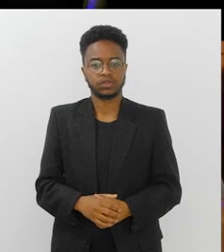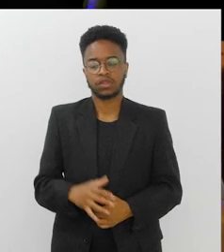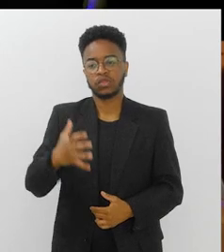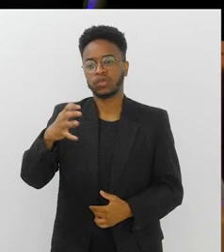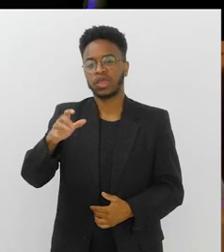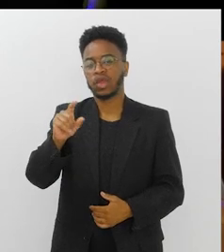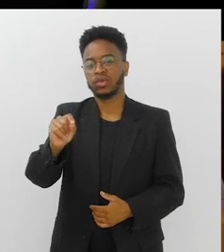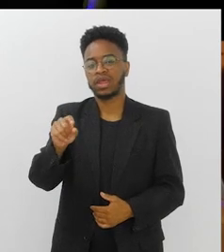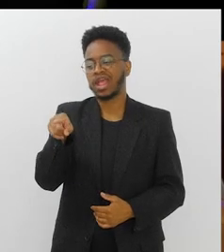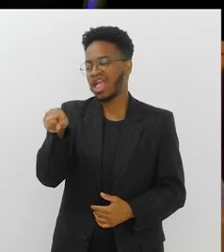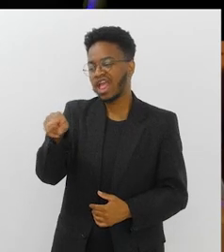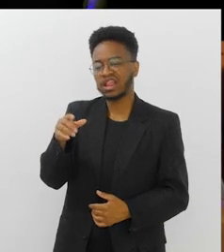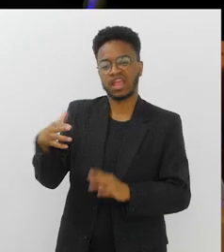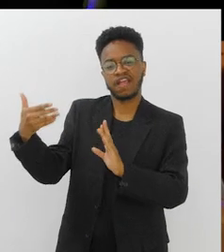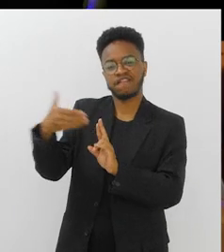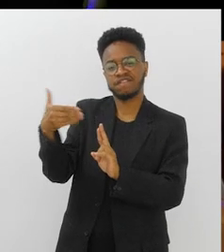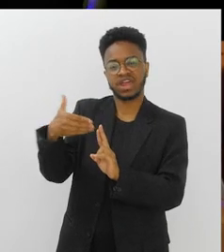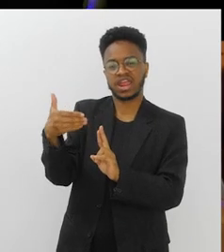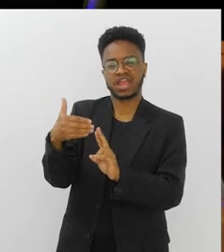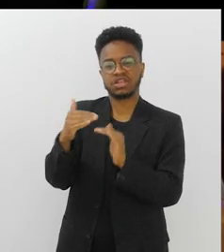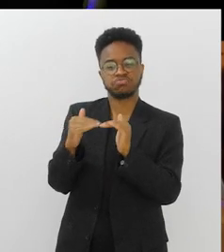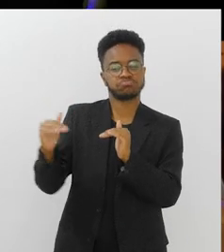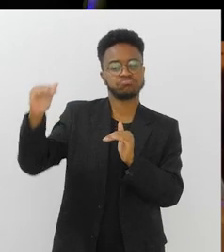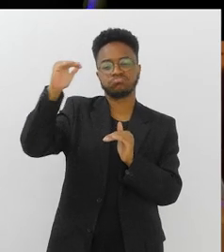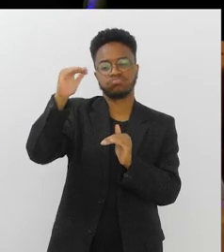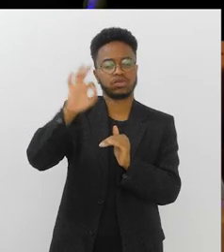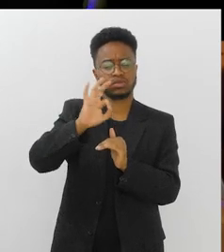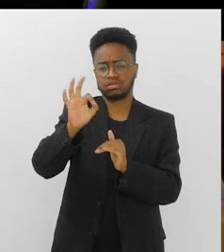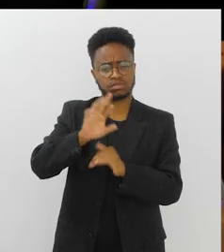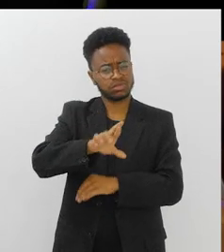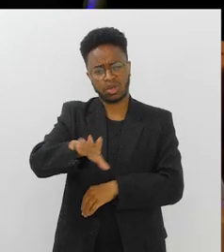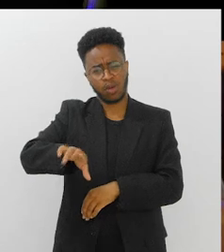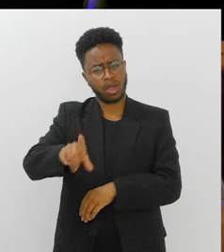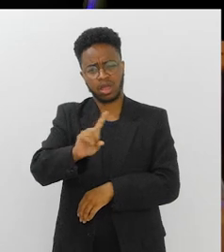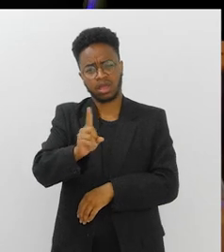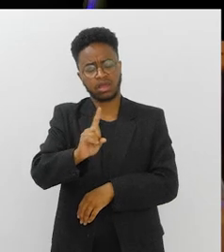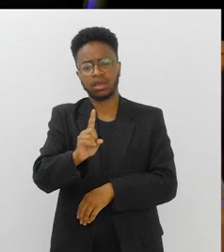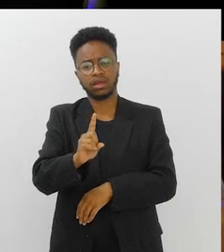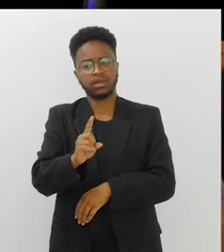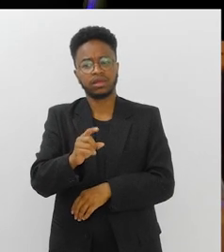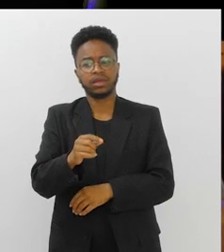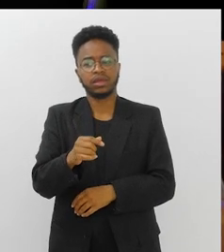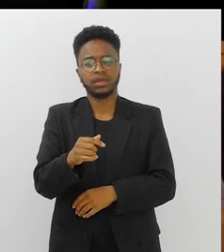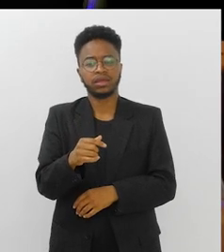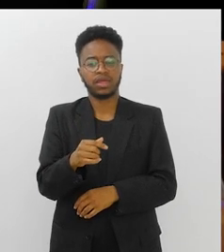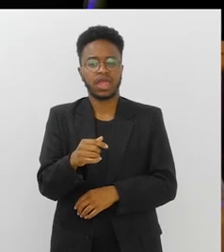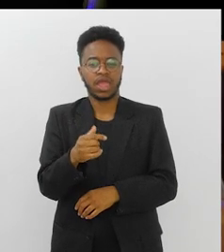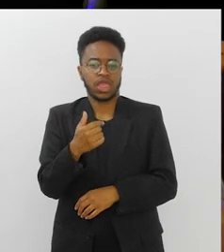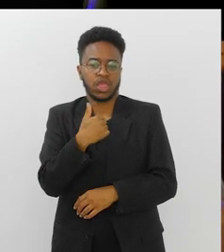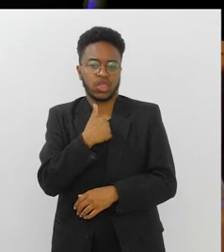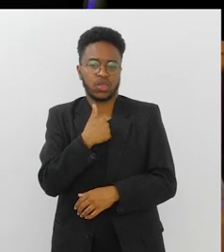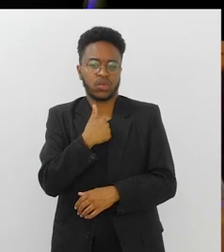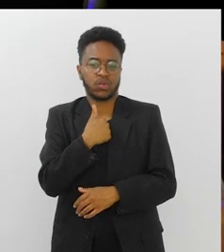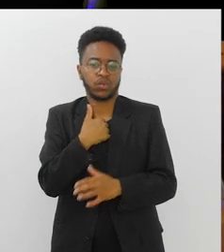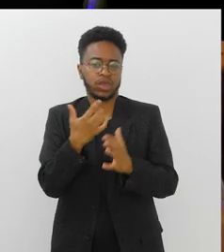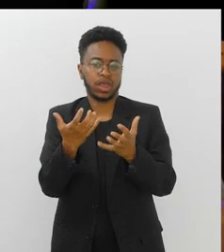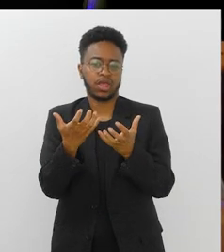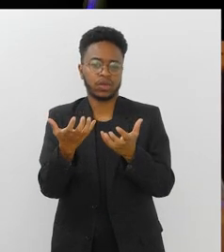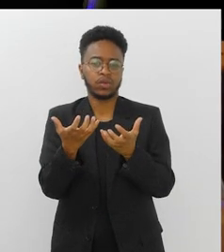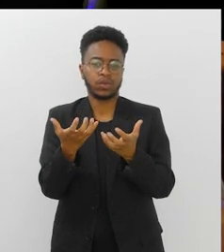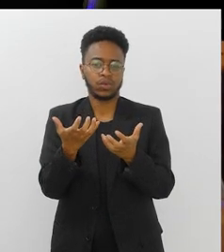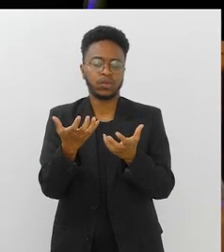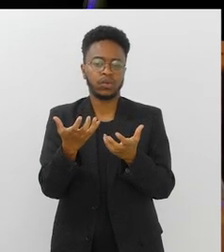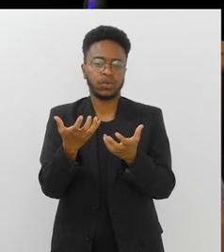questão de que ah o cara é referência então ele né olha de cima Falou eu vejo ele daqui olhando eu quero